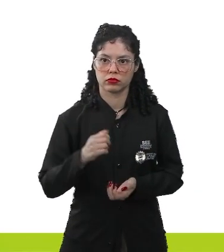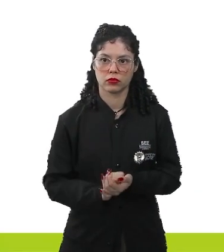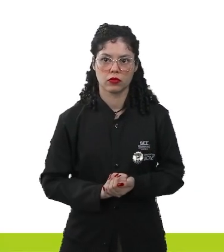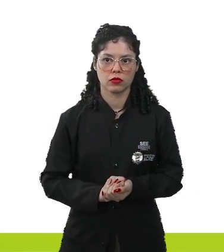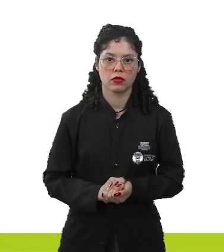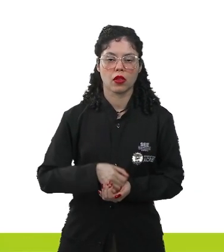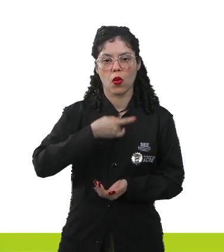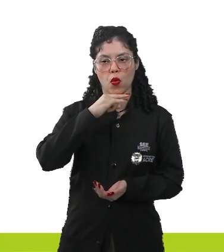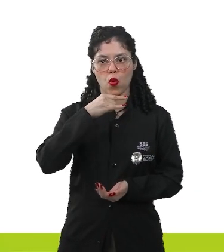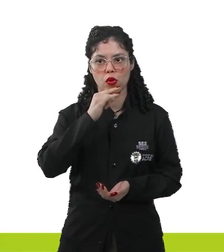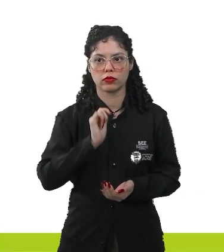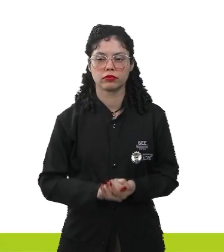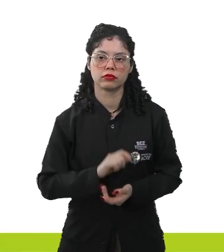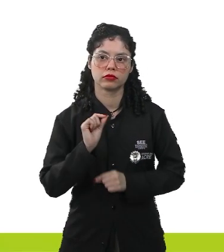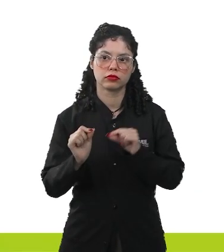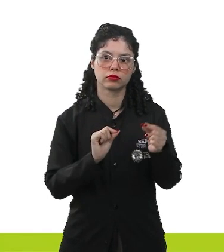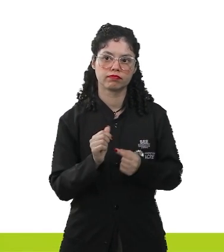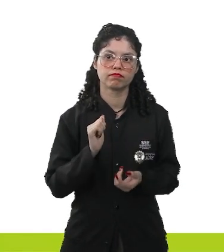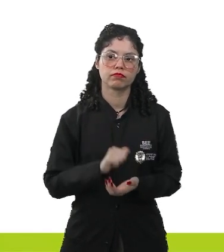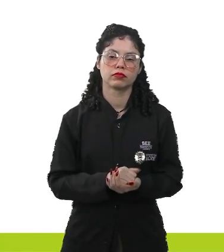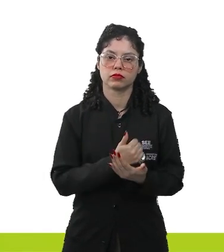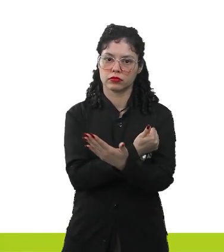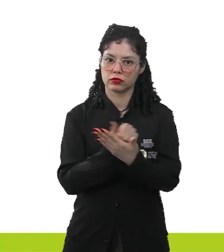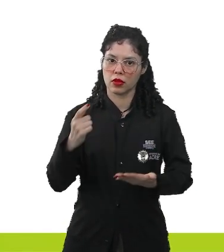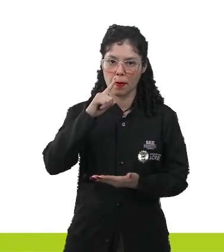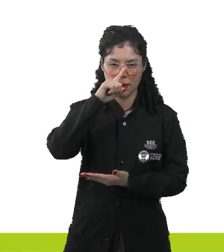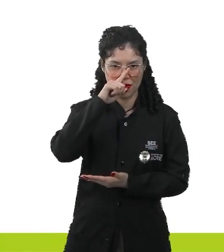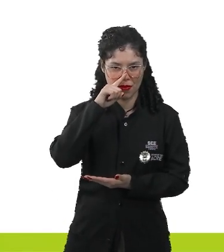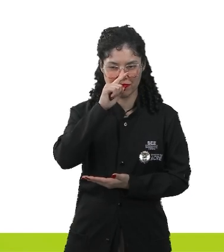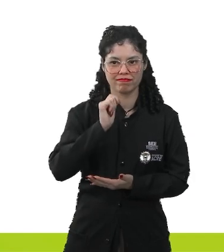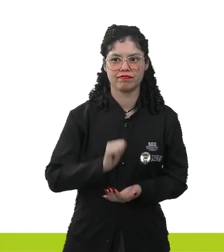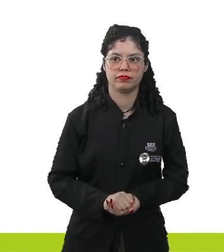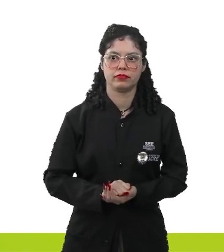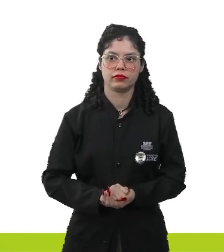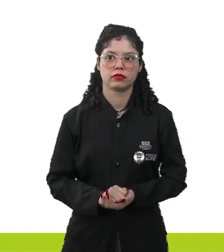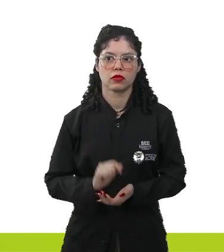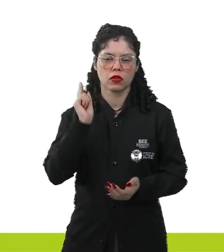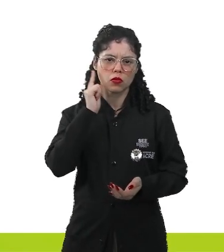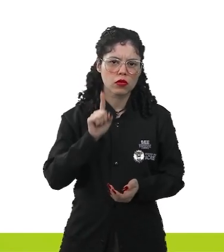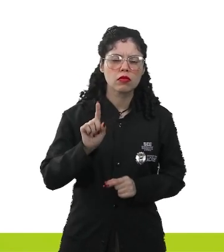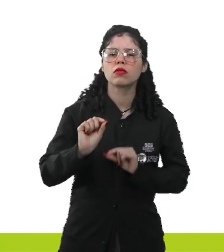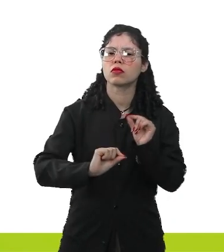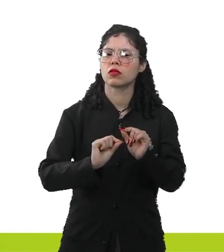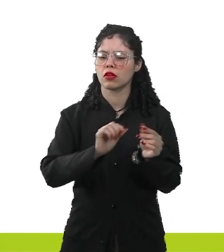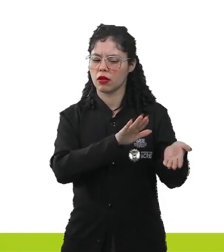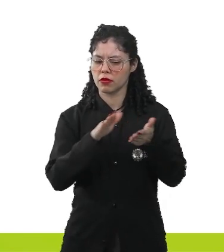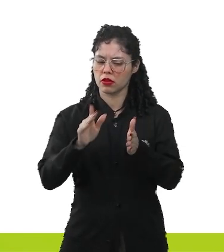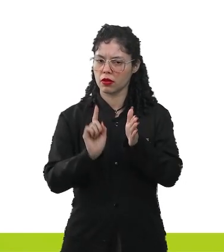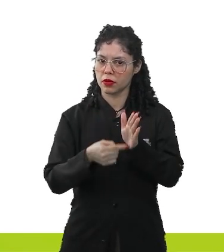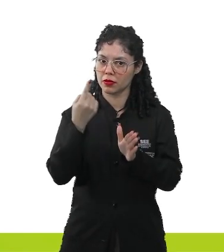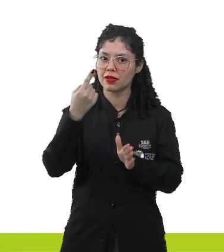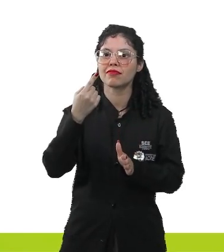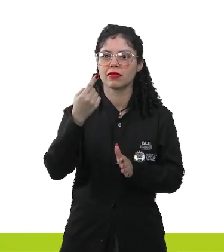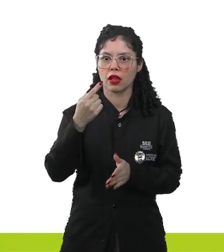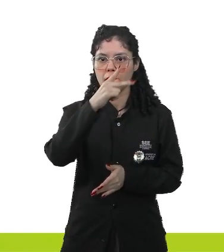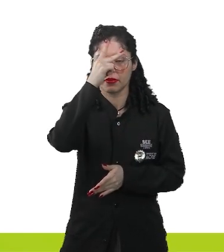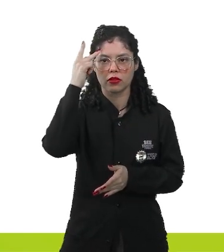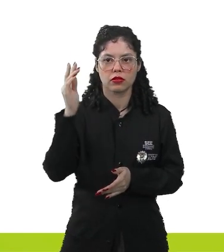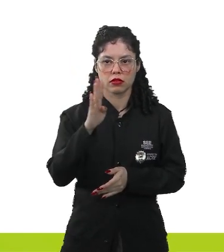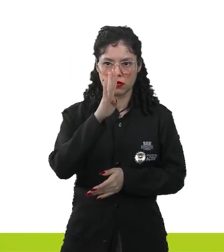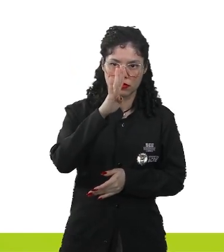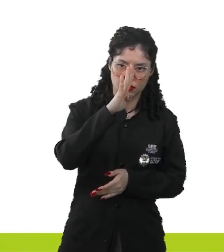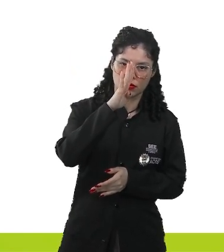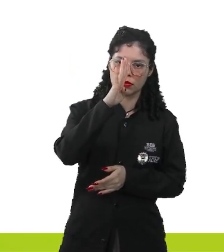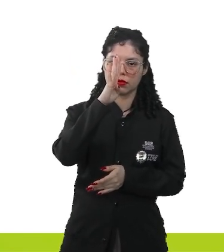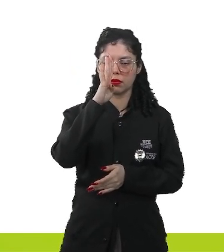bebidas alcoólicas é uma atitude extremamente perigosa, uma vez que, a partir da primeira dose, a pessoa já começa a ter